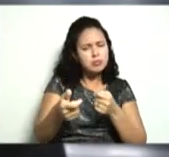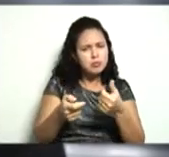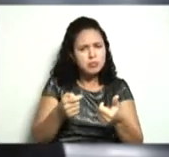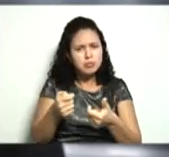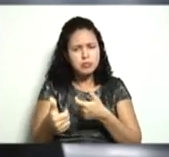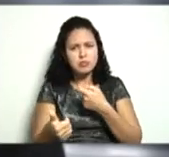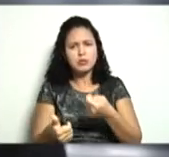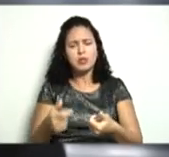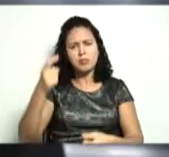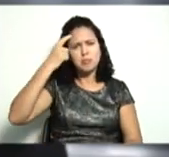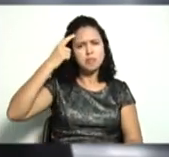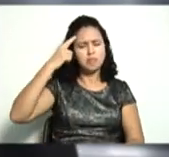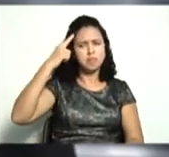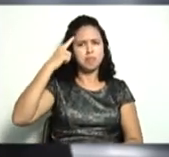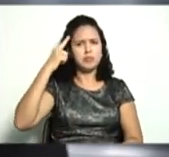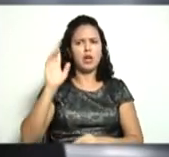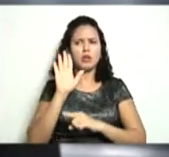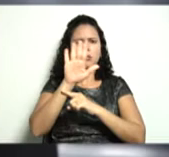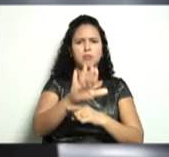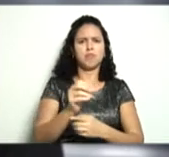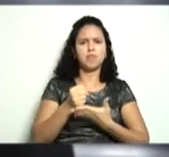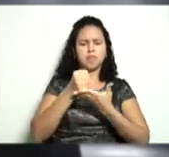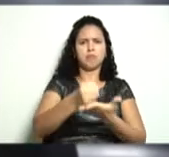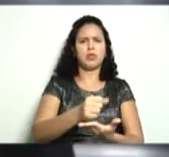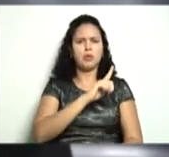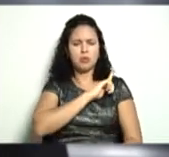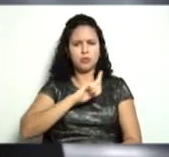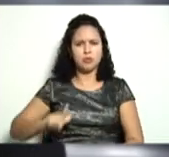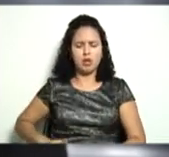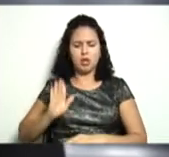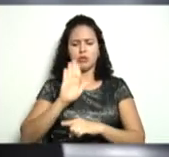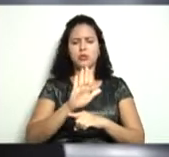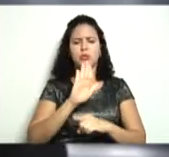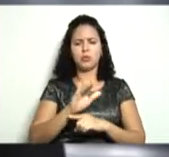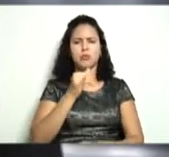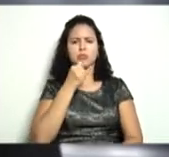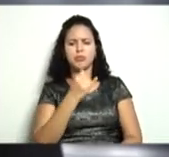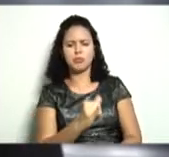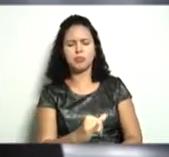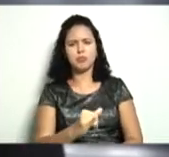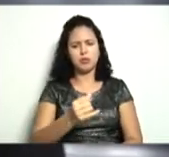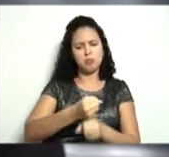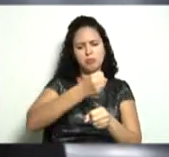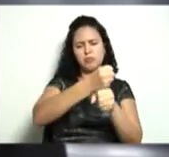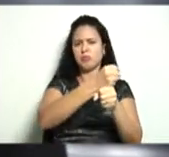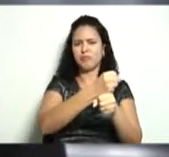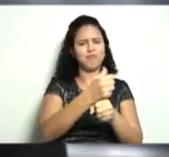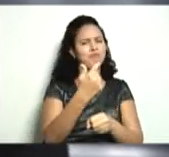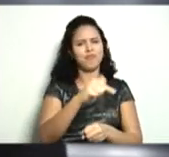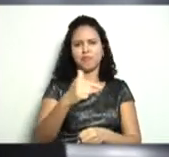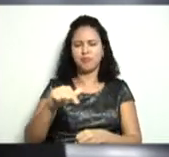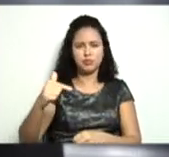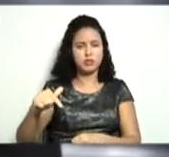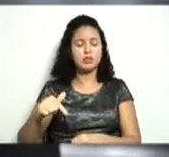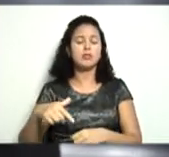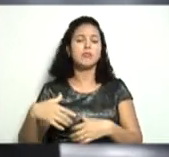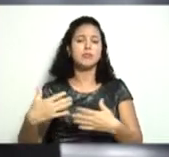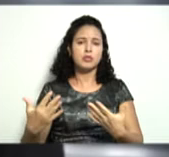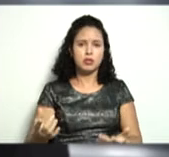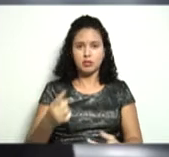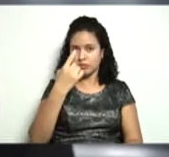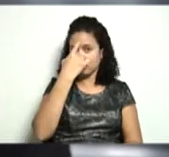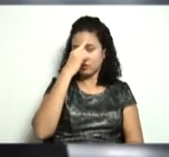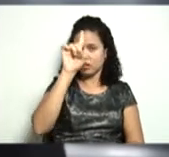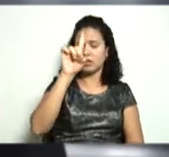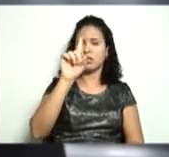alto e não se tinha o interesse por parte do governo de fornecer energia elétrica e fazer esse investimento. Foi nesse momento que se teve a ideia,